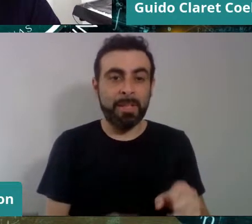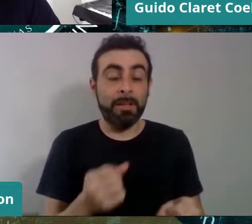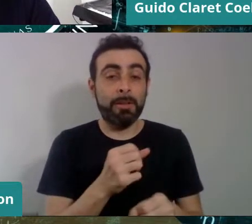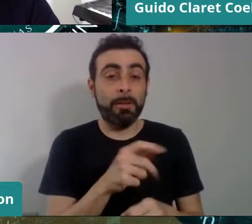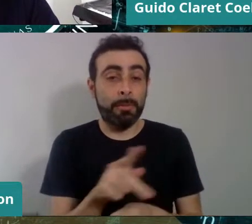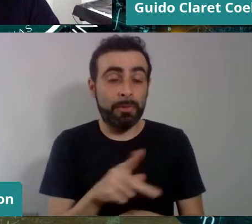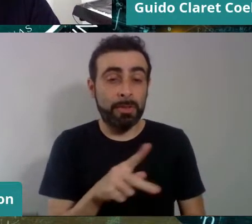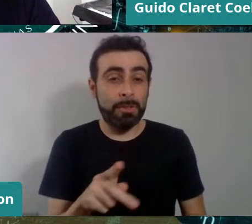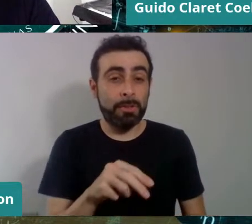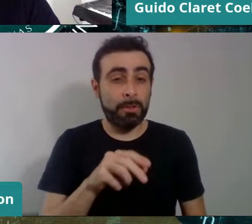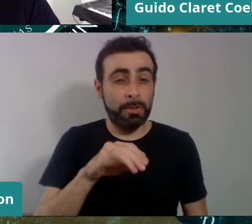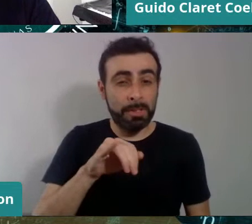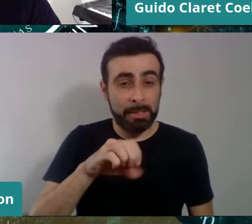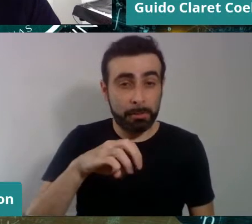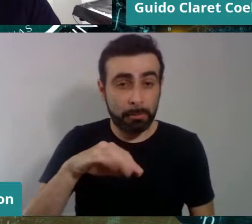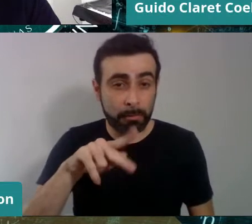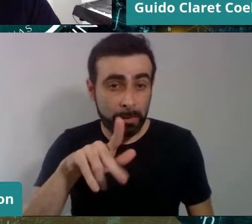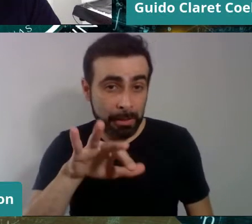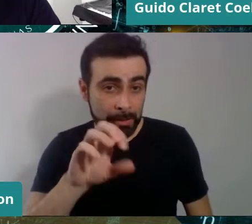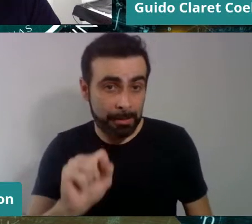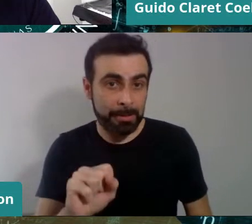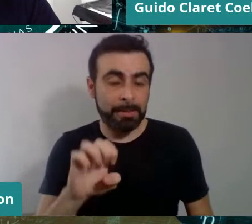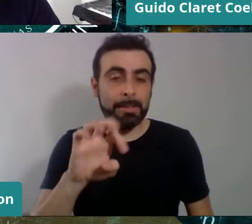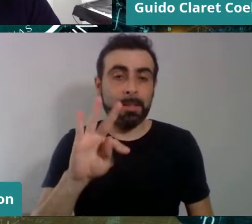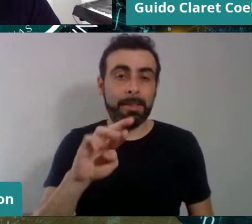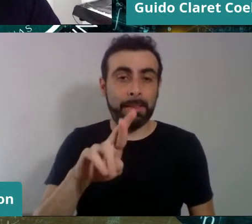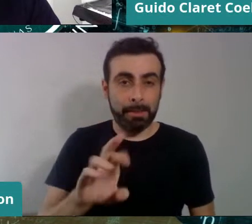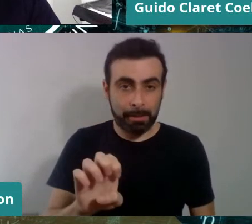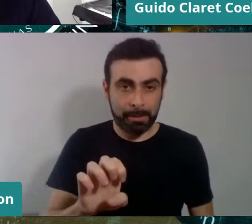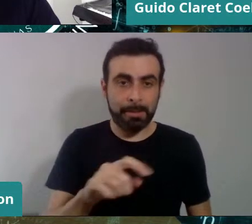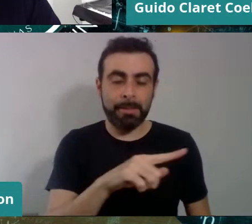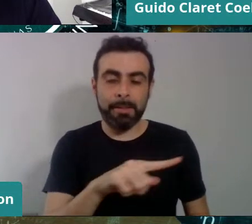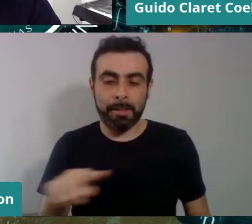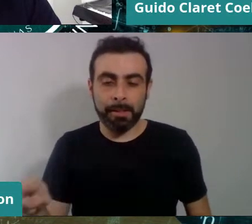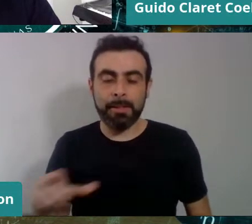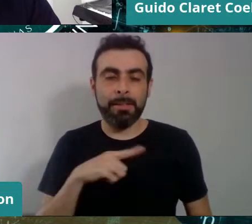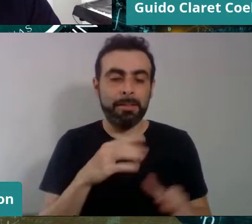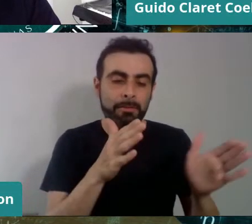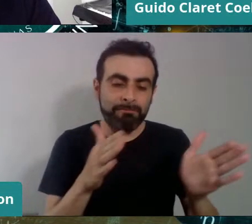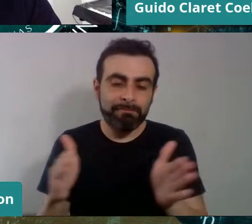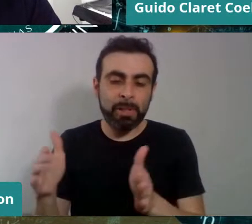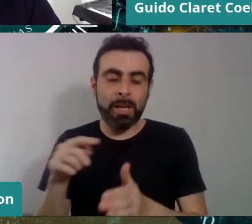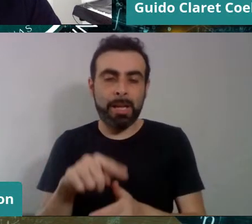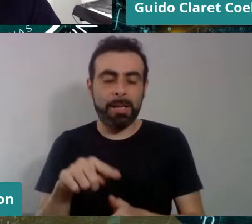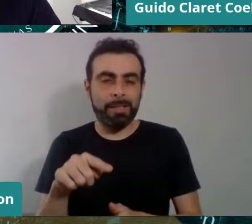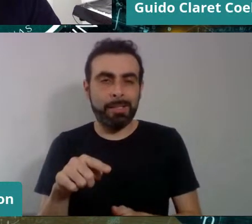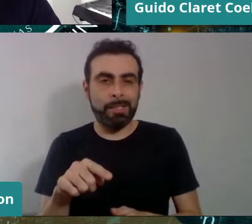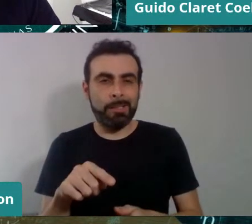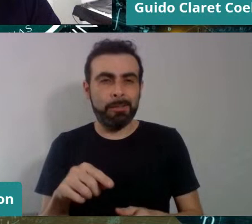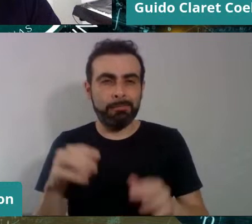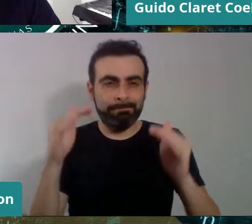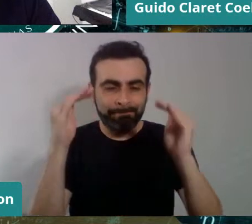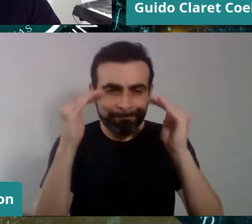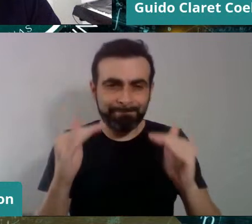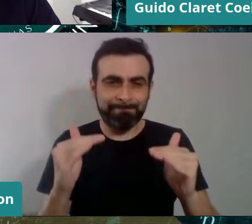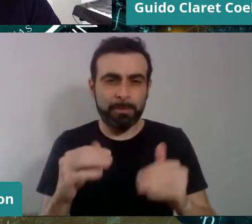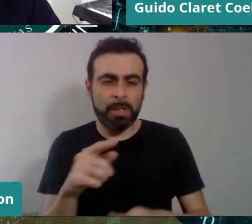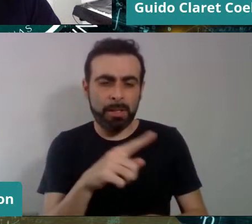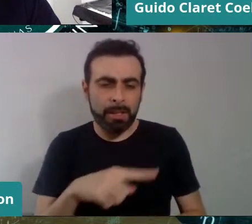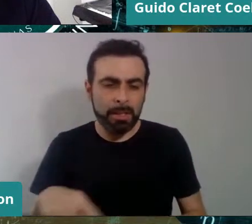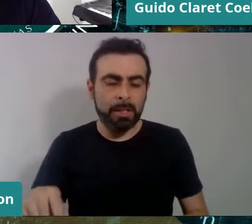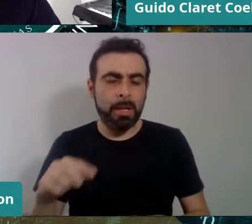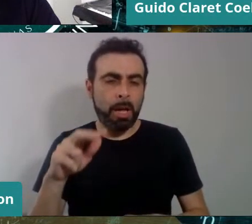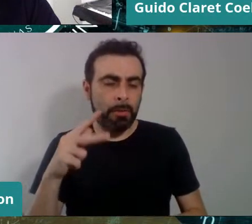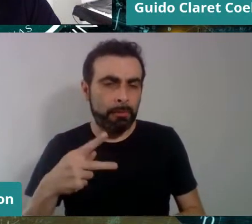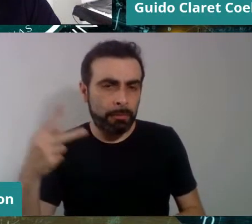75 a 79. Eu tive um enorme prazer de ter sido vice-diretor na gestão do